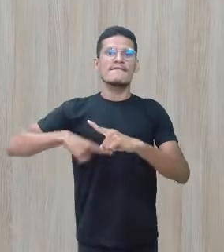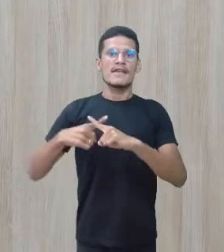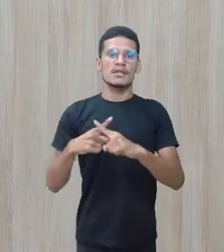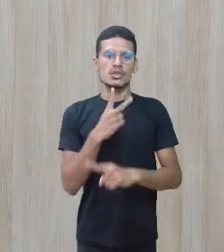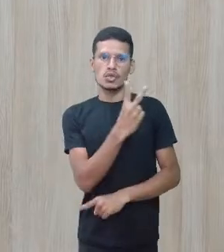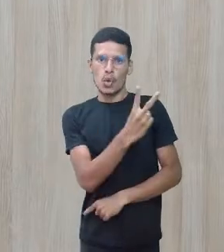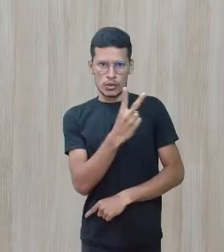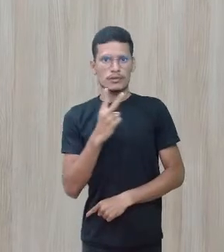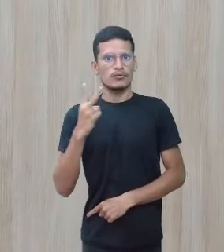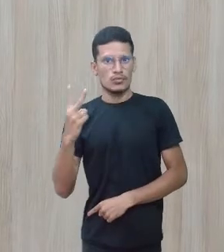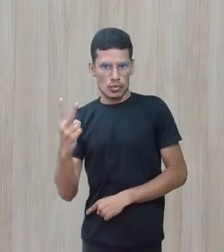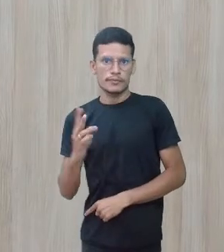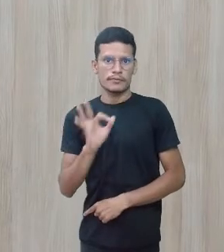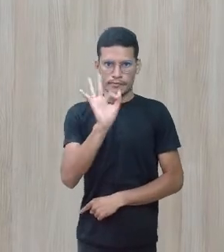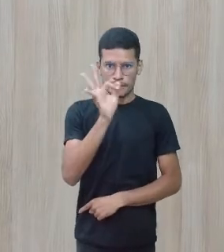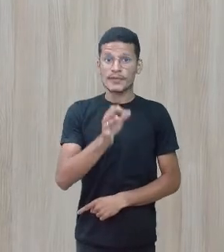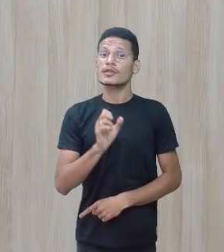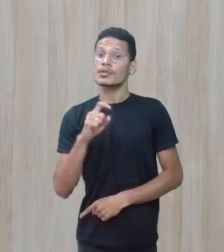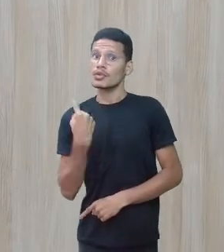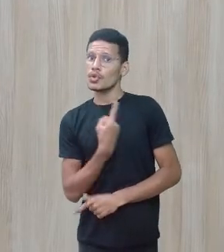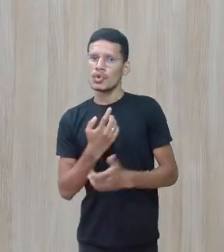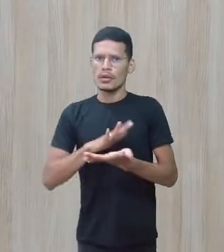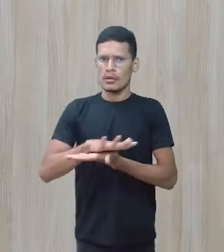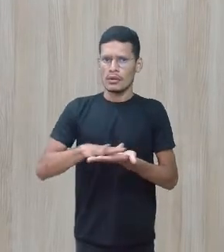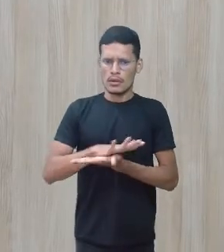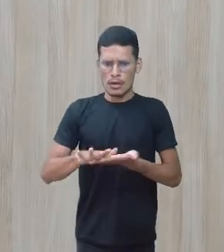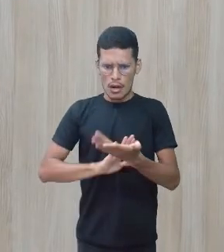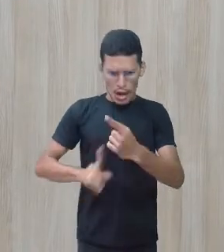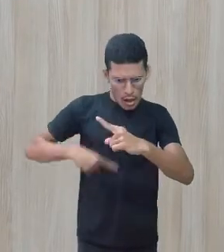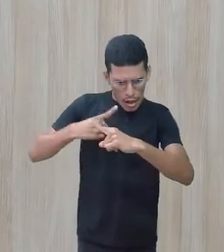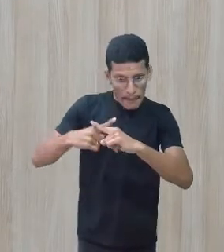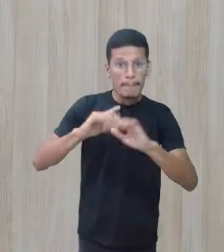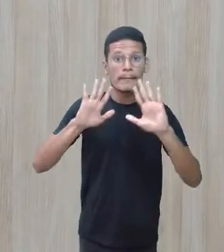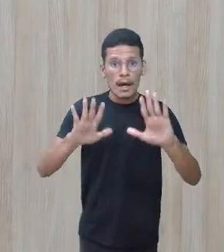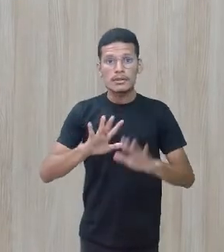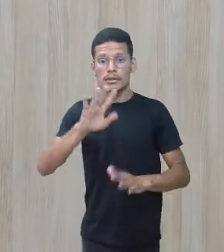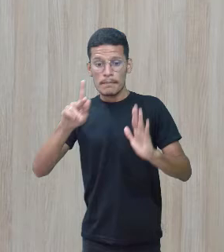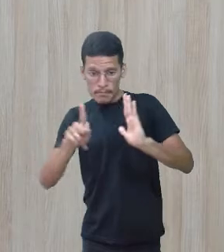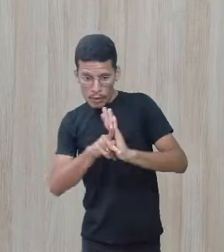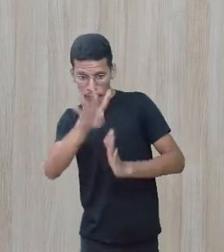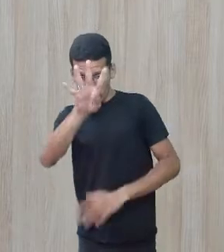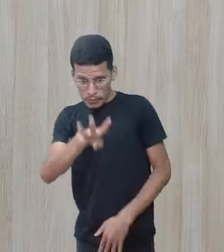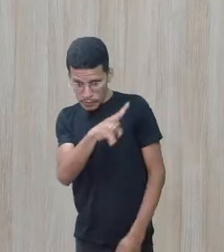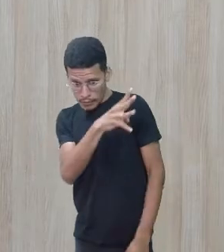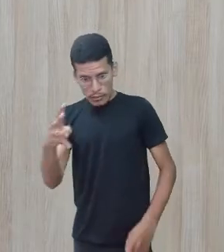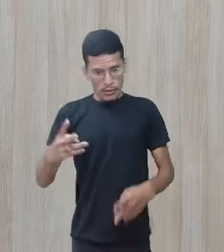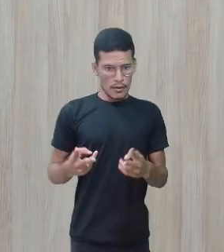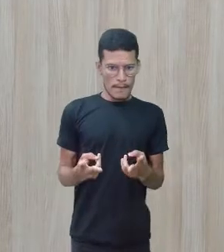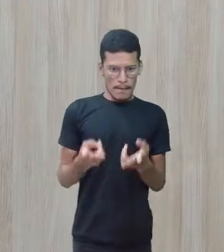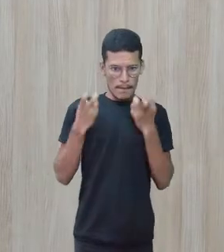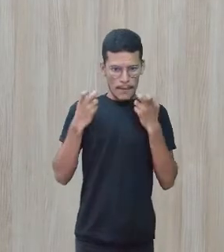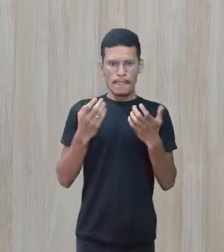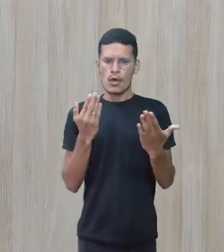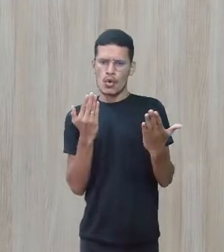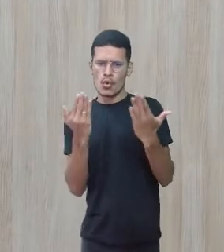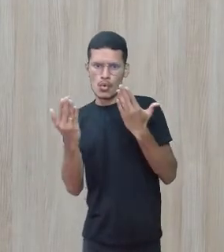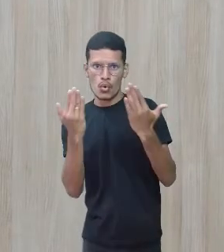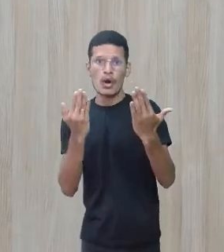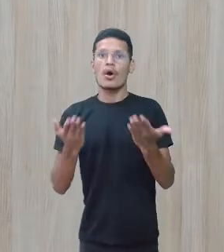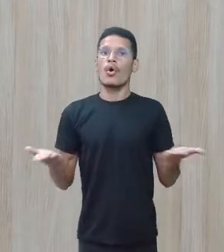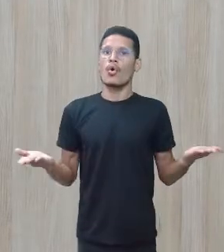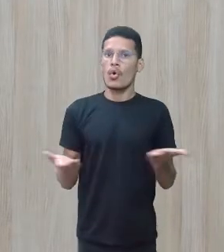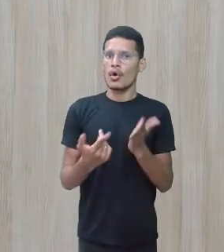feito a multiplicação, mas a própria malha quadriculada já faz com que a gente identifique essa noção. Hoje a gente vai trazer